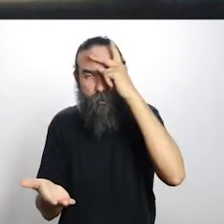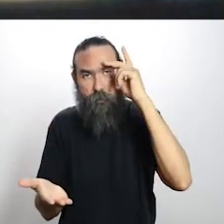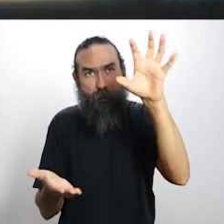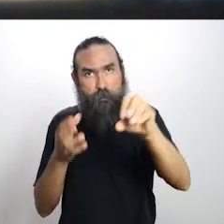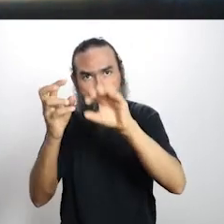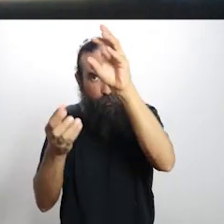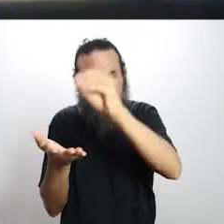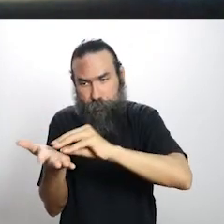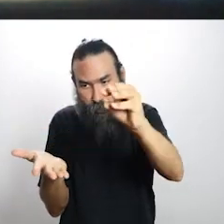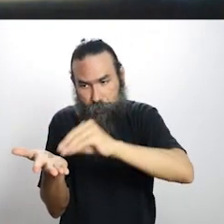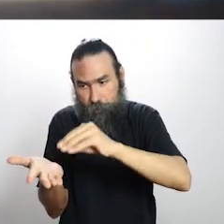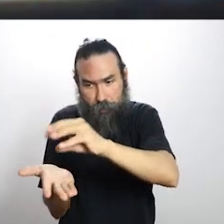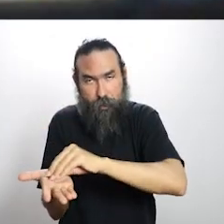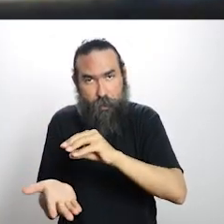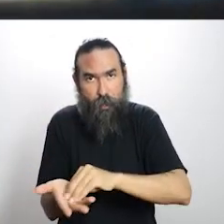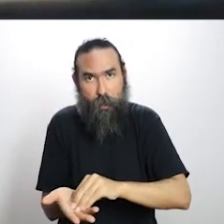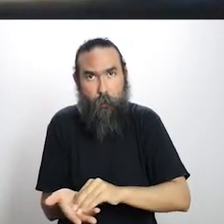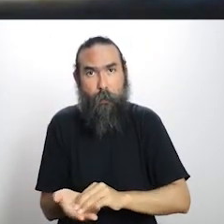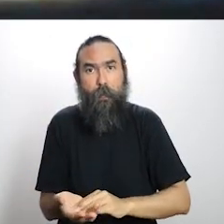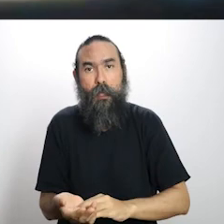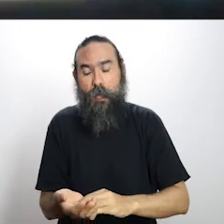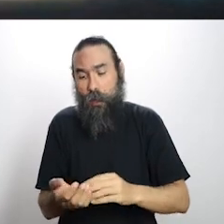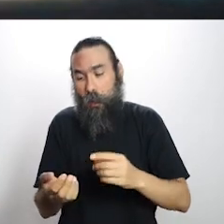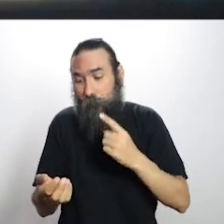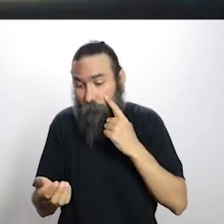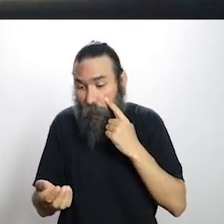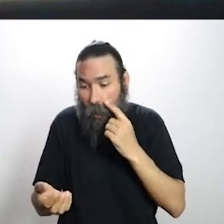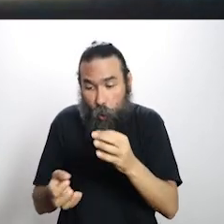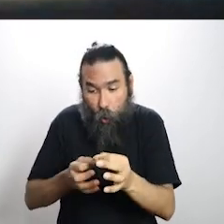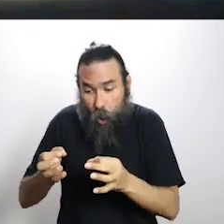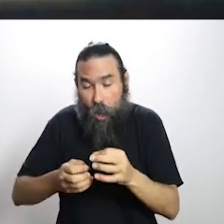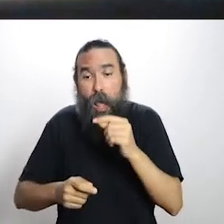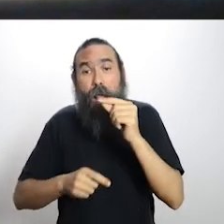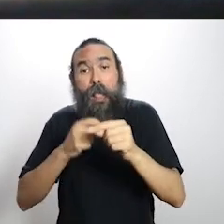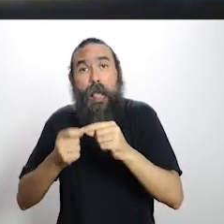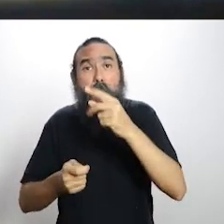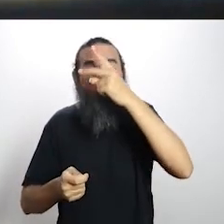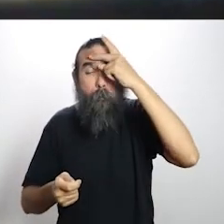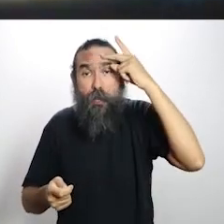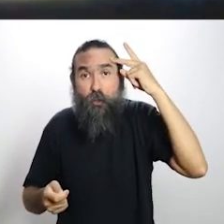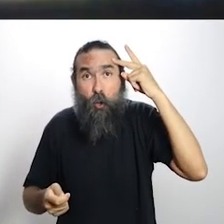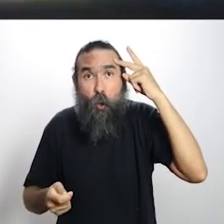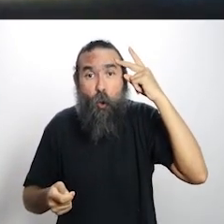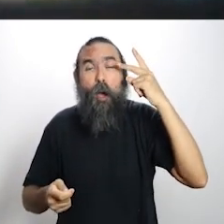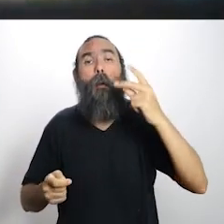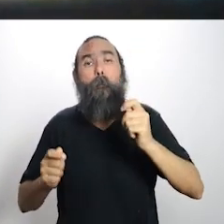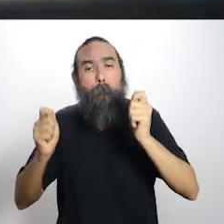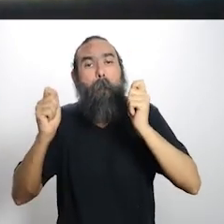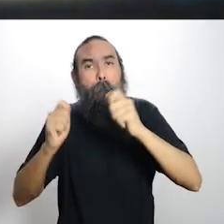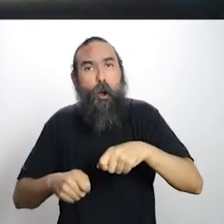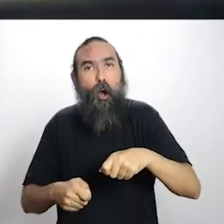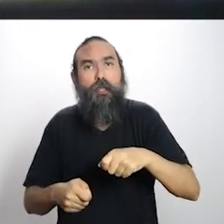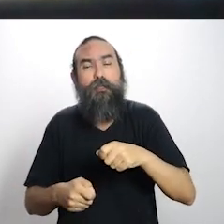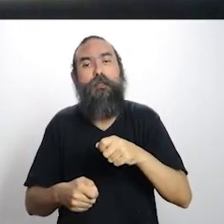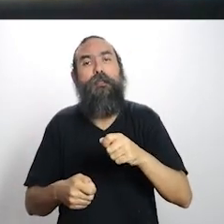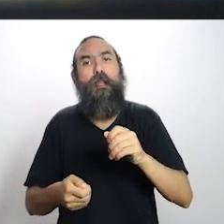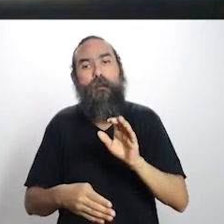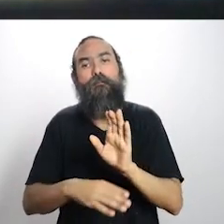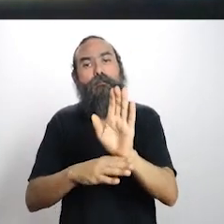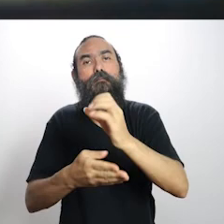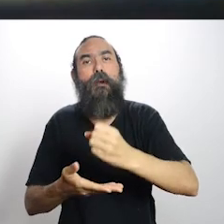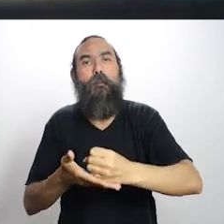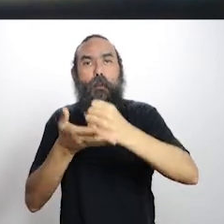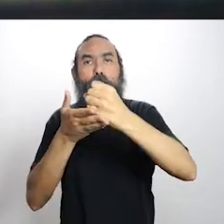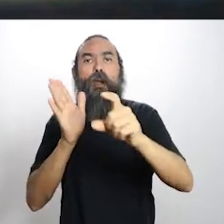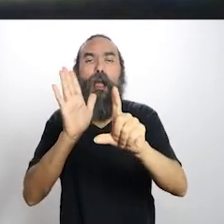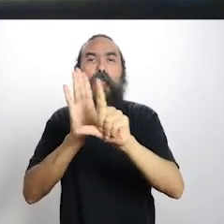processo e a prestação de contas vai se dar também a partir deste cadastro dessas pessoas que vão receber então eu acho